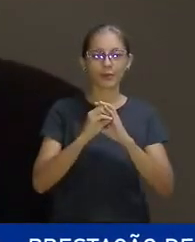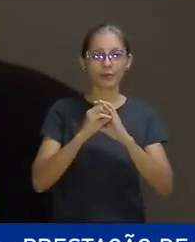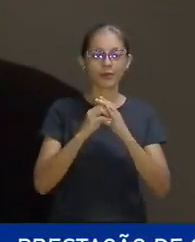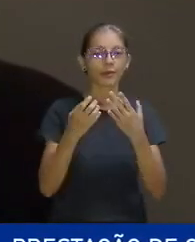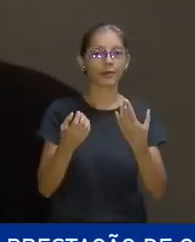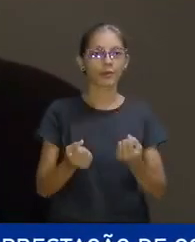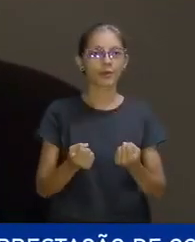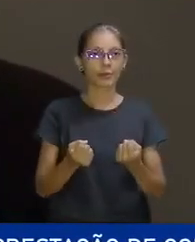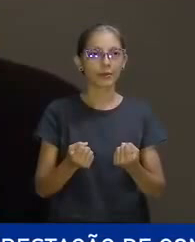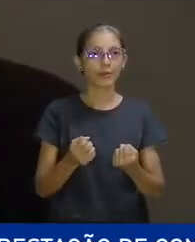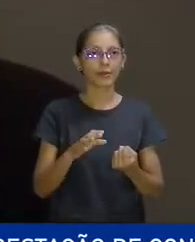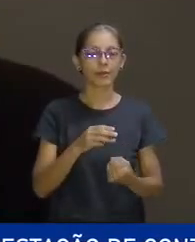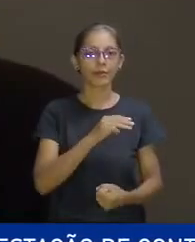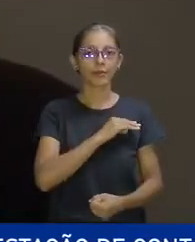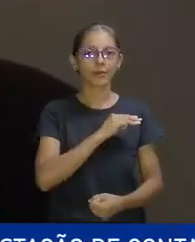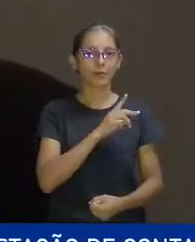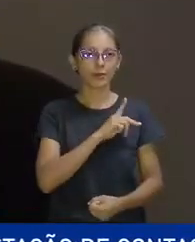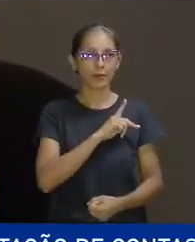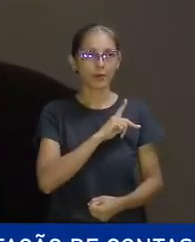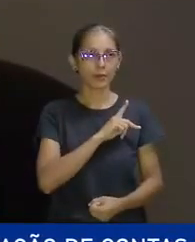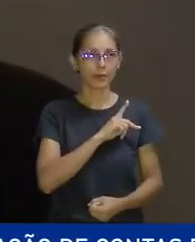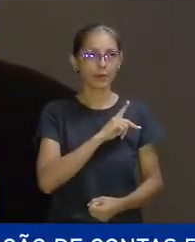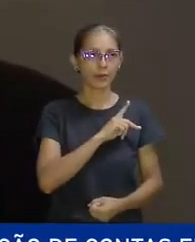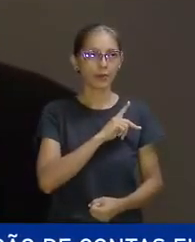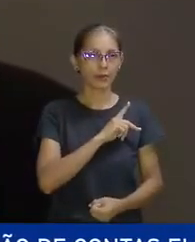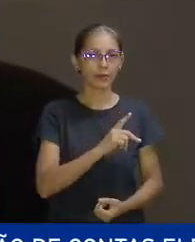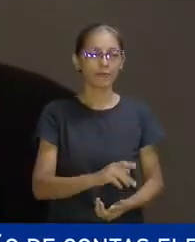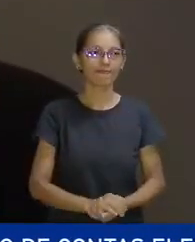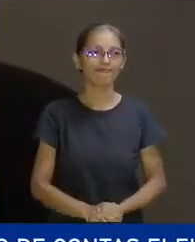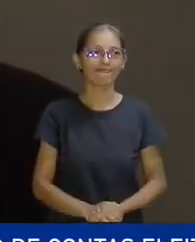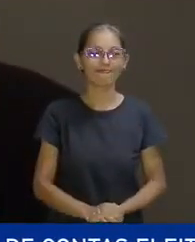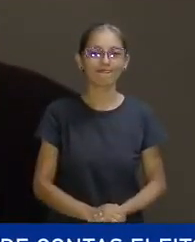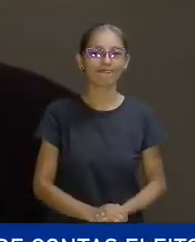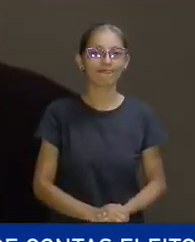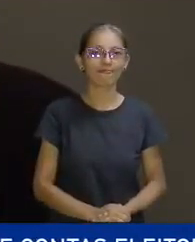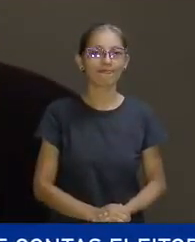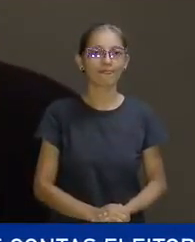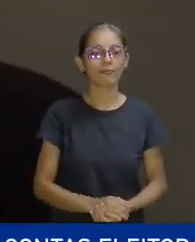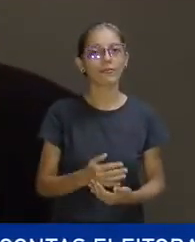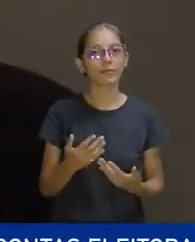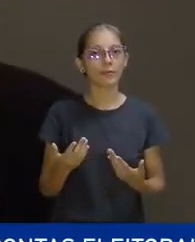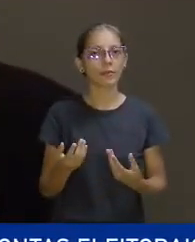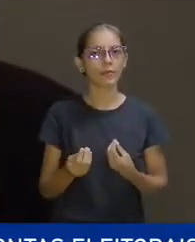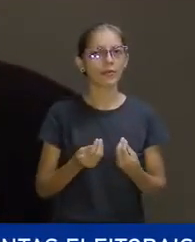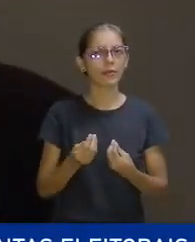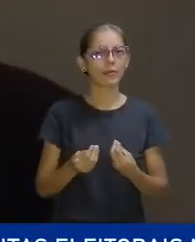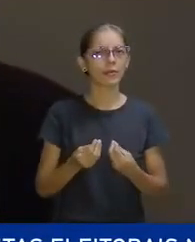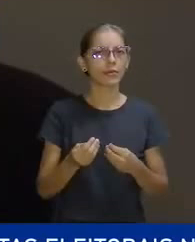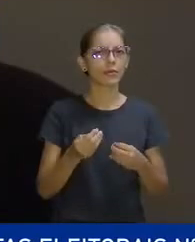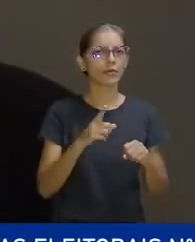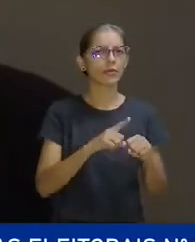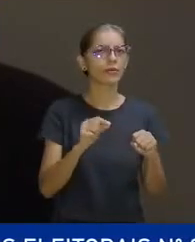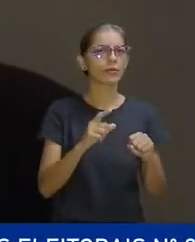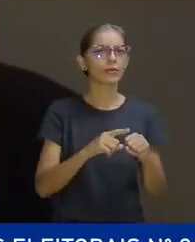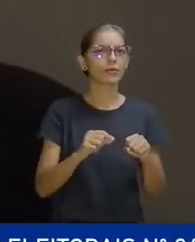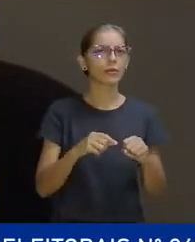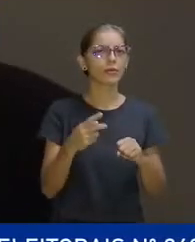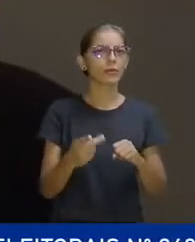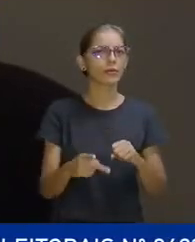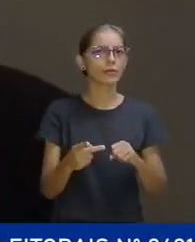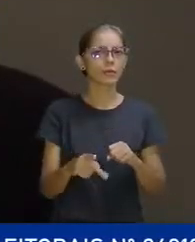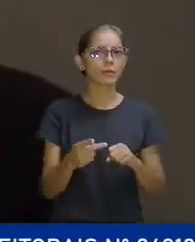O Ministério Público Eleitoral interpôs recurso especial, sustentando ofensa ao artigo 37 da